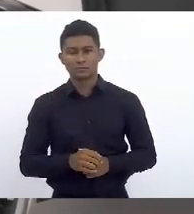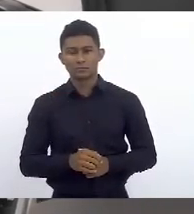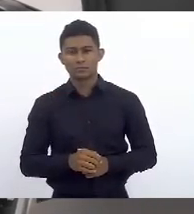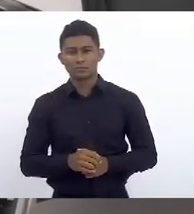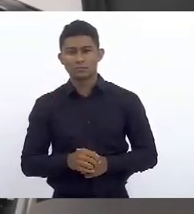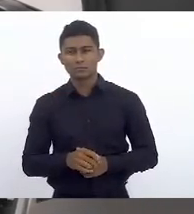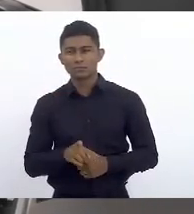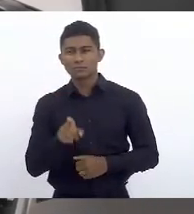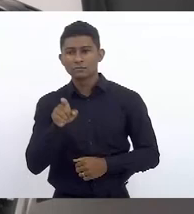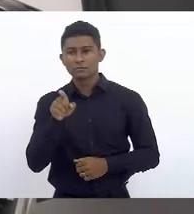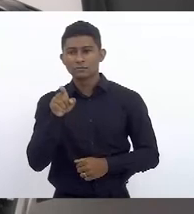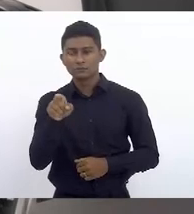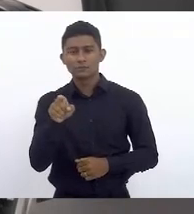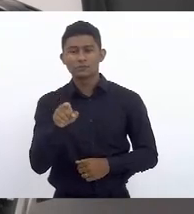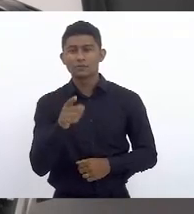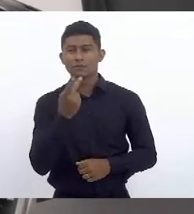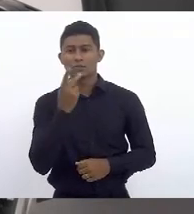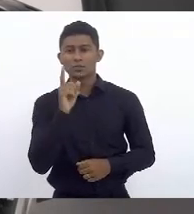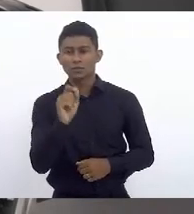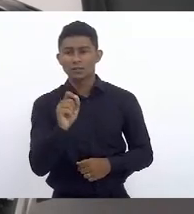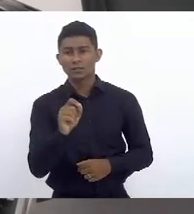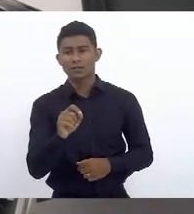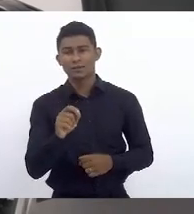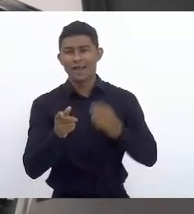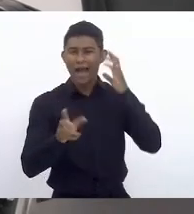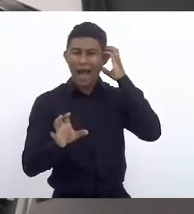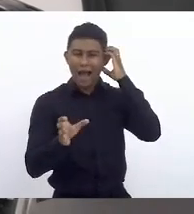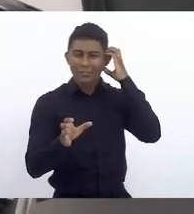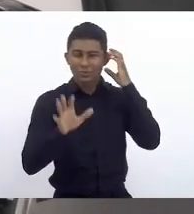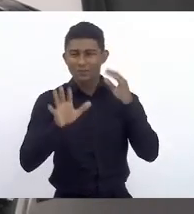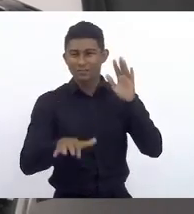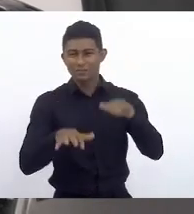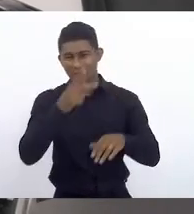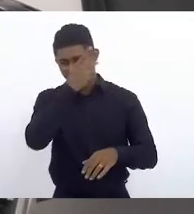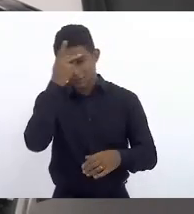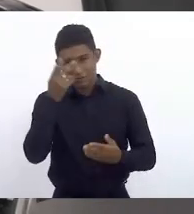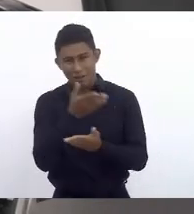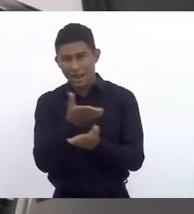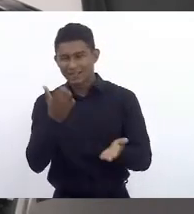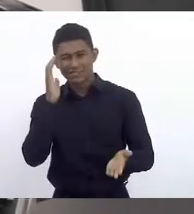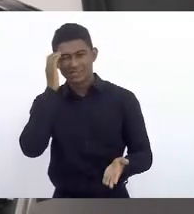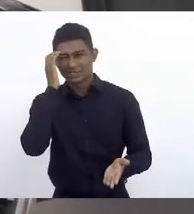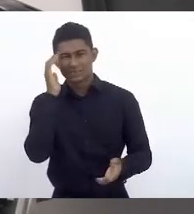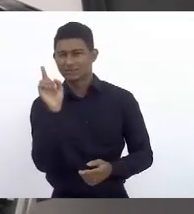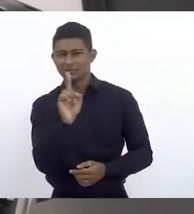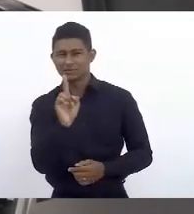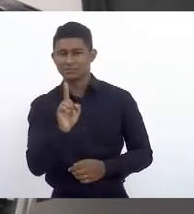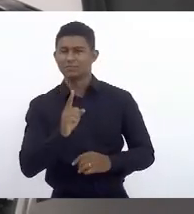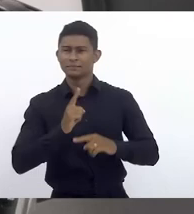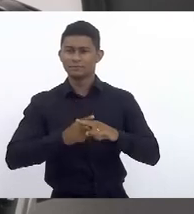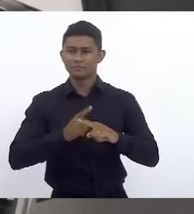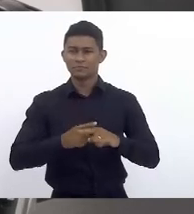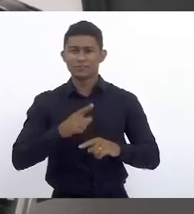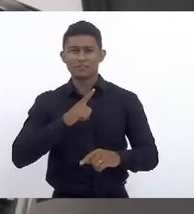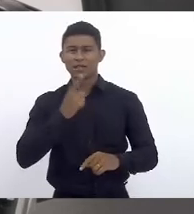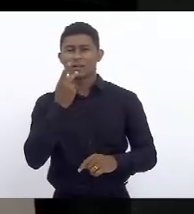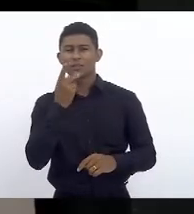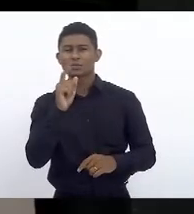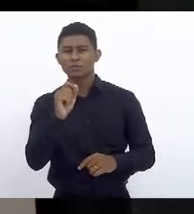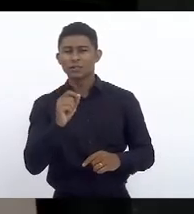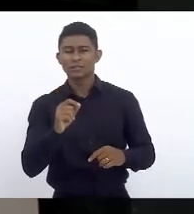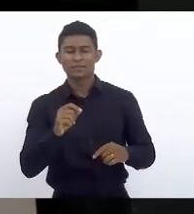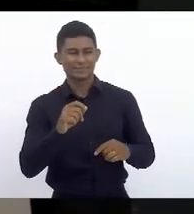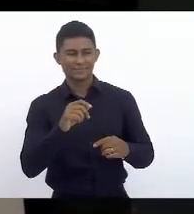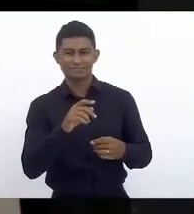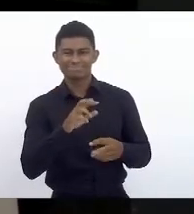Desligado o microfone dele. Uma pessoa falou, mas isso é muito técnico, que na rádio ninguém vai entender. Da amortização, dos investimentos...